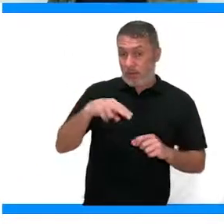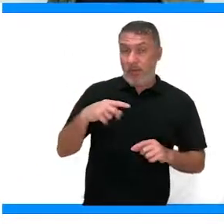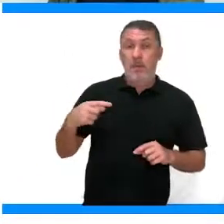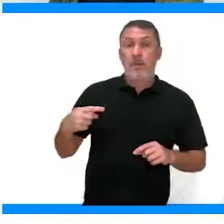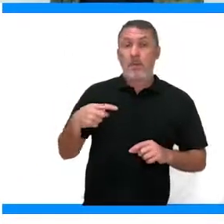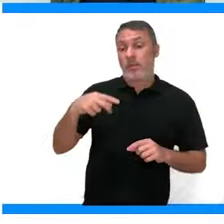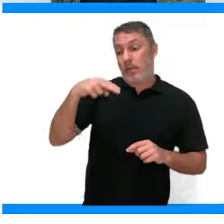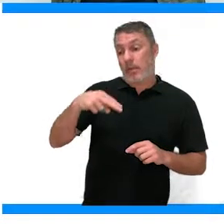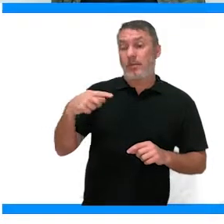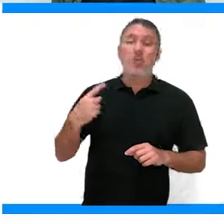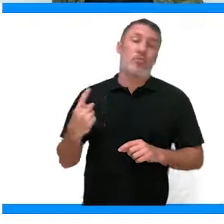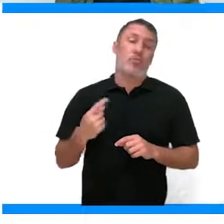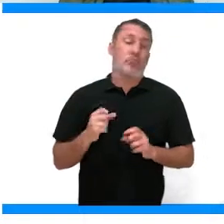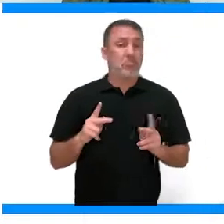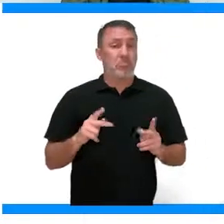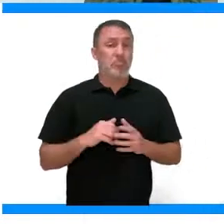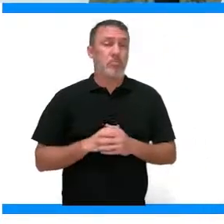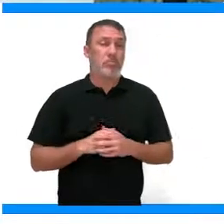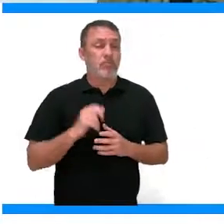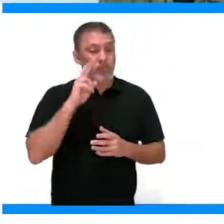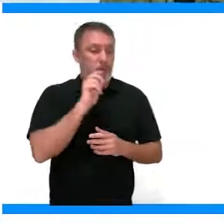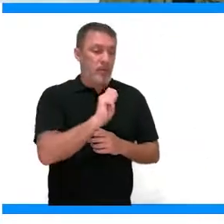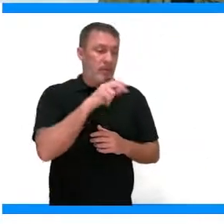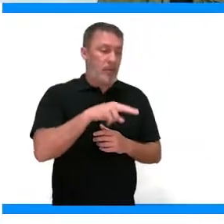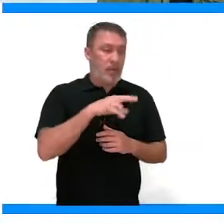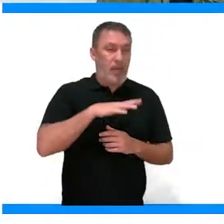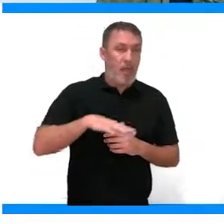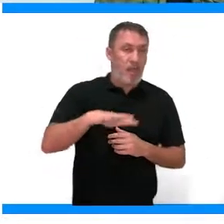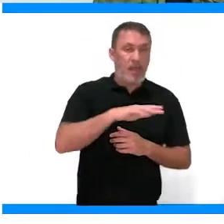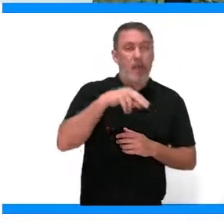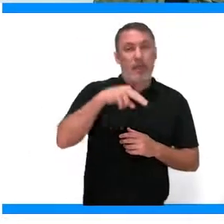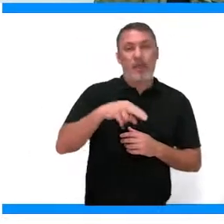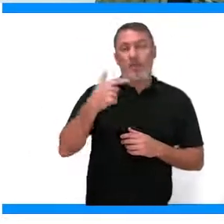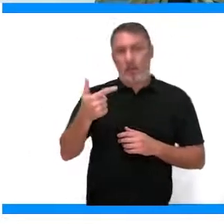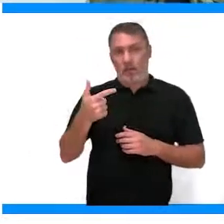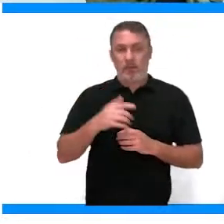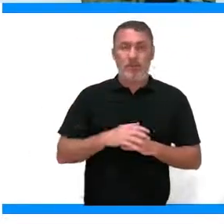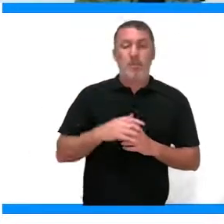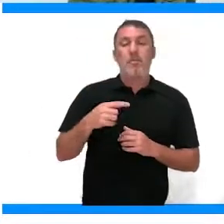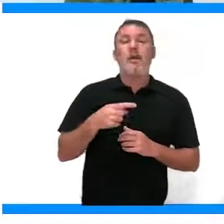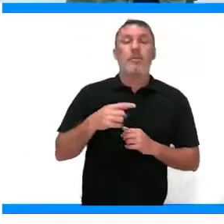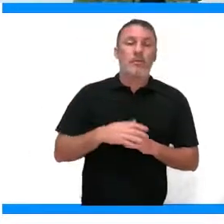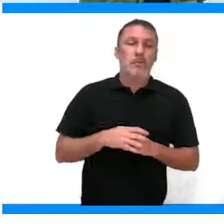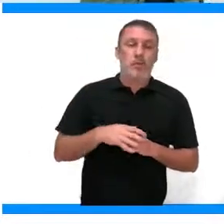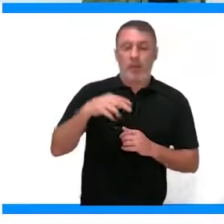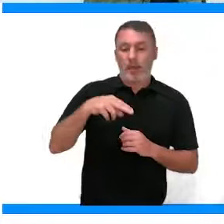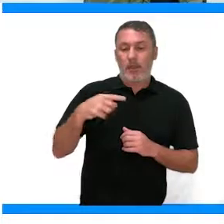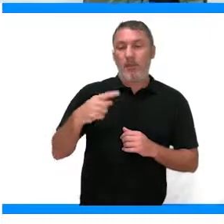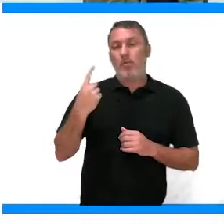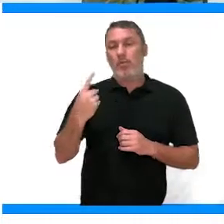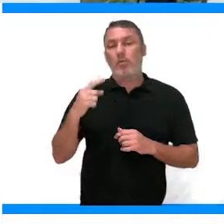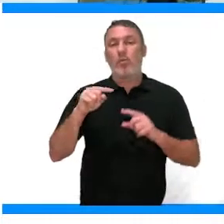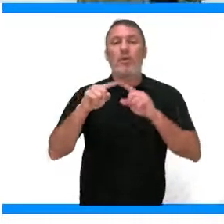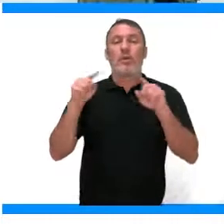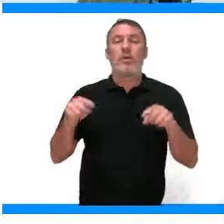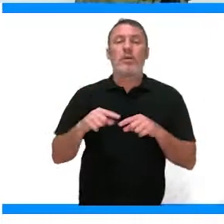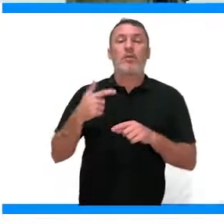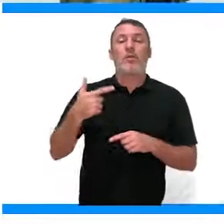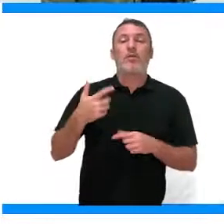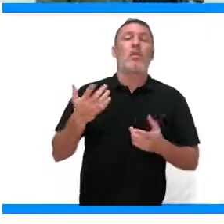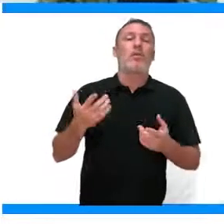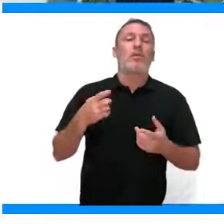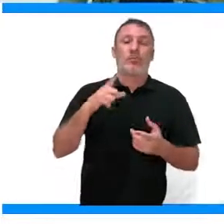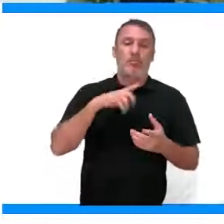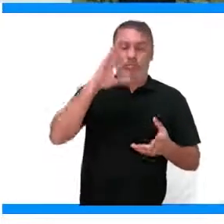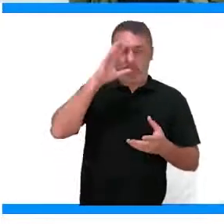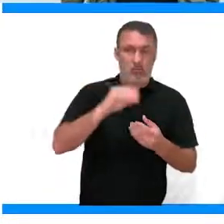menos o N menos 1. Beleza. A N, a área de N é N ao quadrado, menos N menos 1 ao quadrado. Aí você tem que